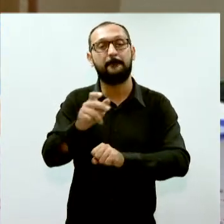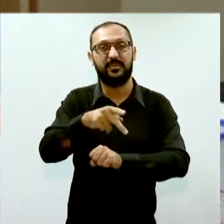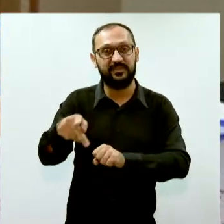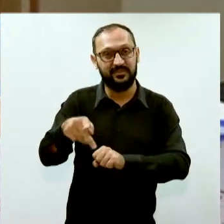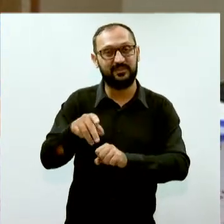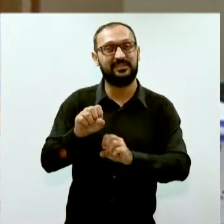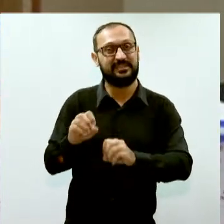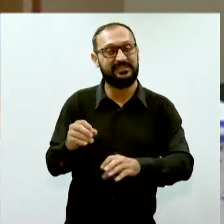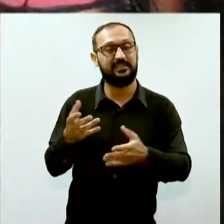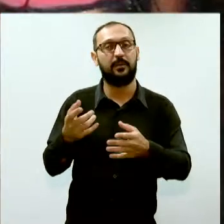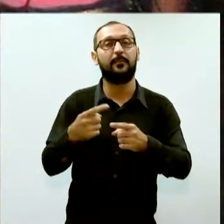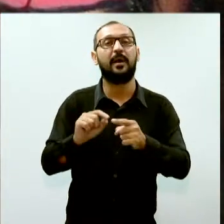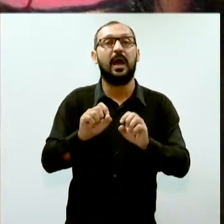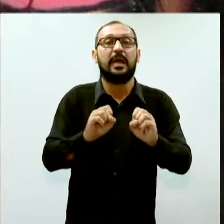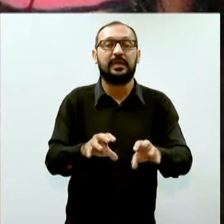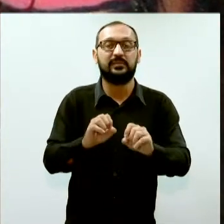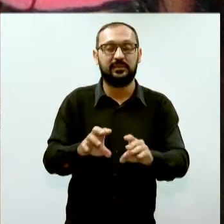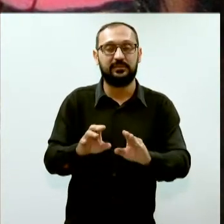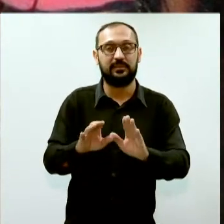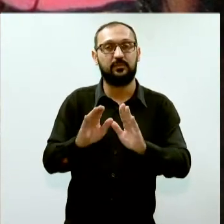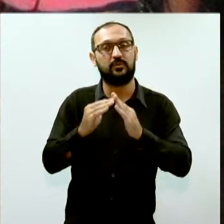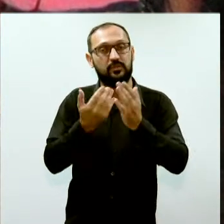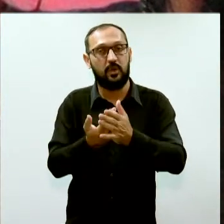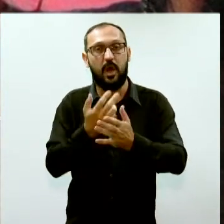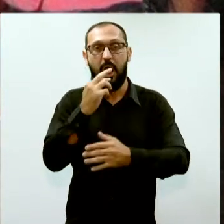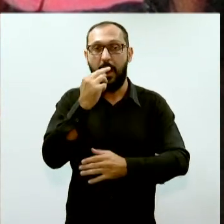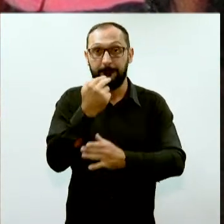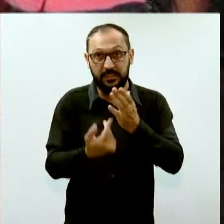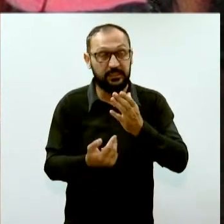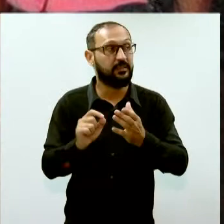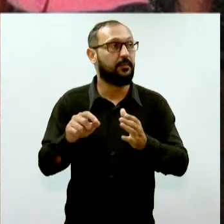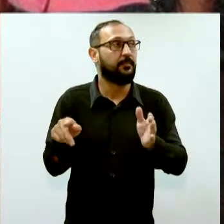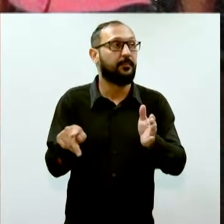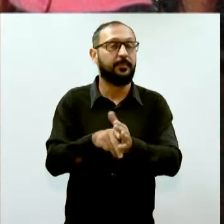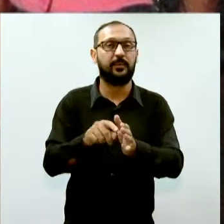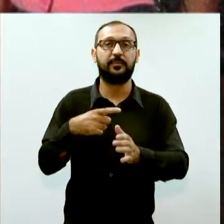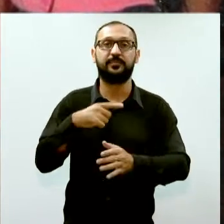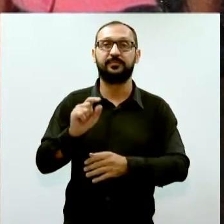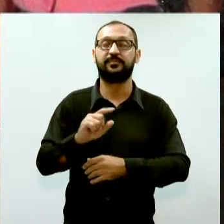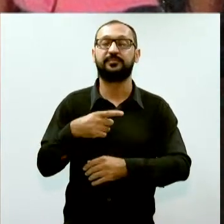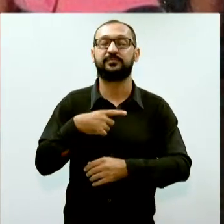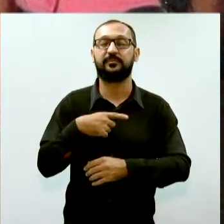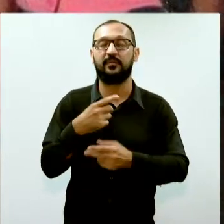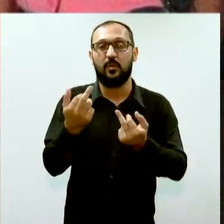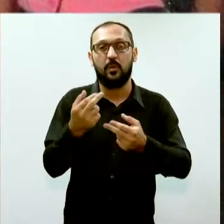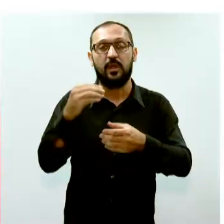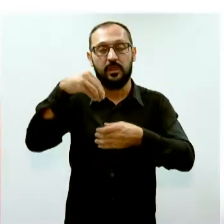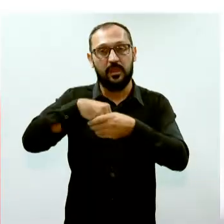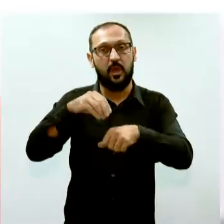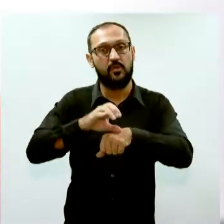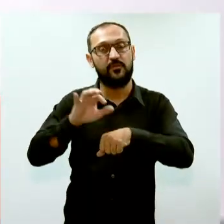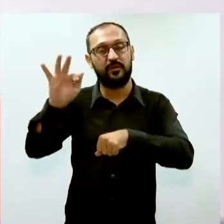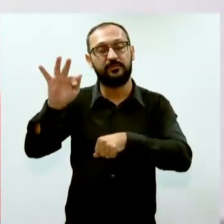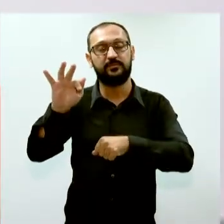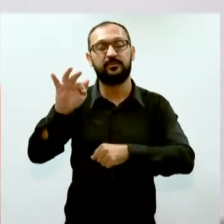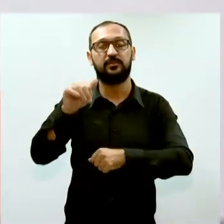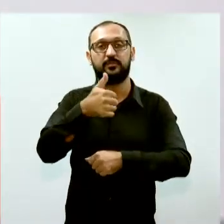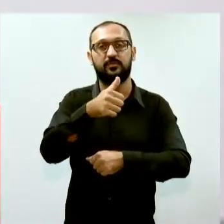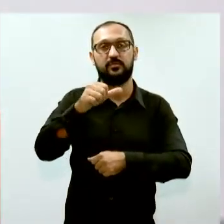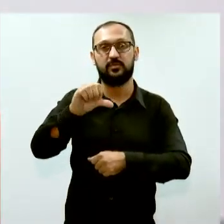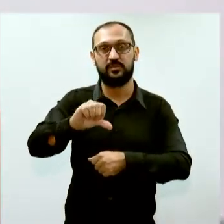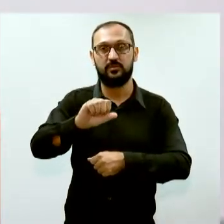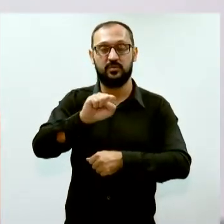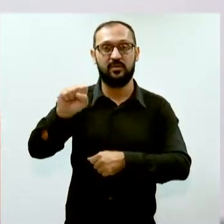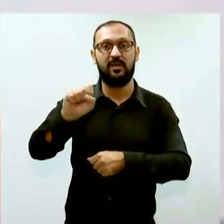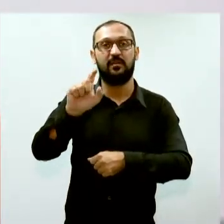que a educação escolar indígena, intercultural, diferenciada e bilíngue, tal como está na Constituição Federal de 88, seja